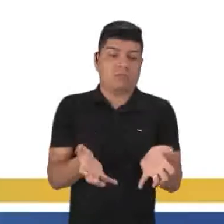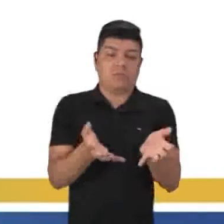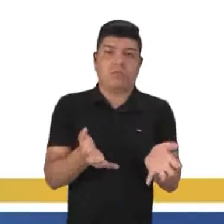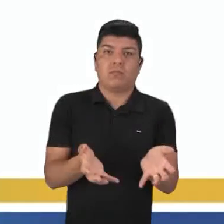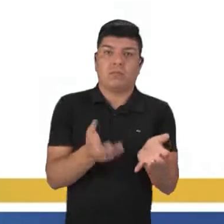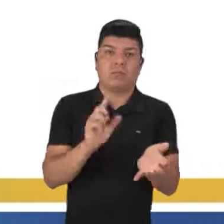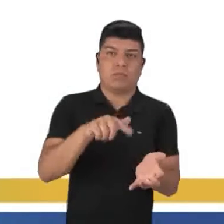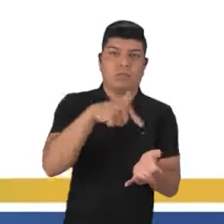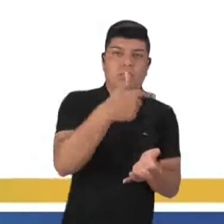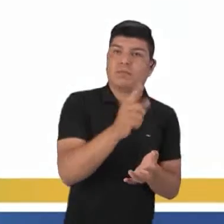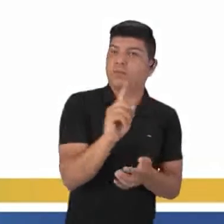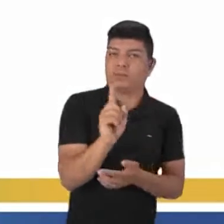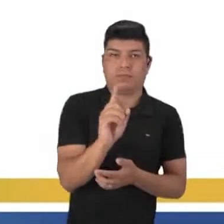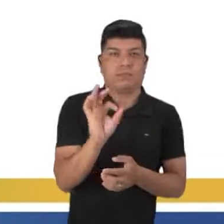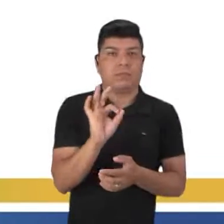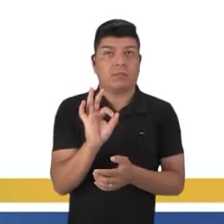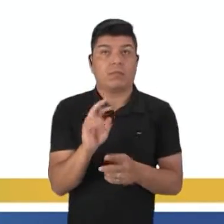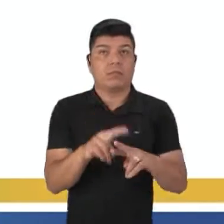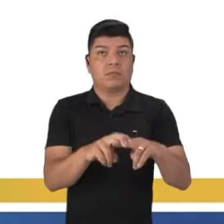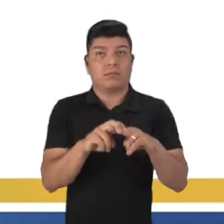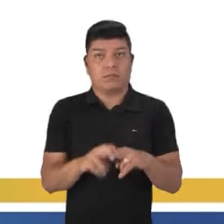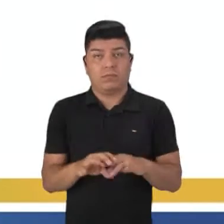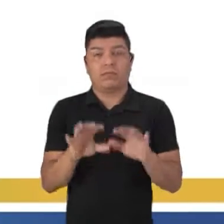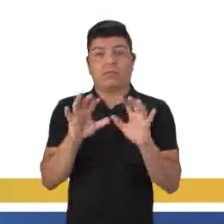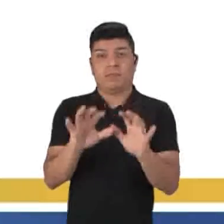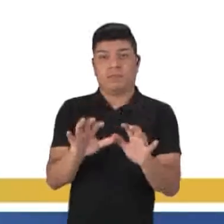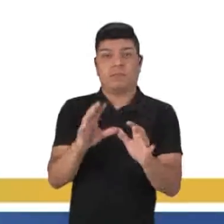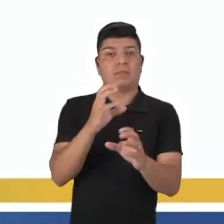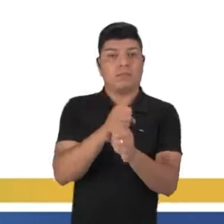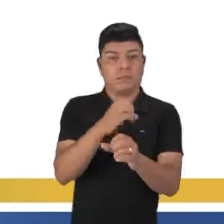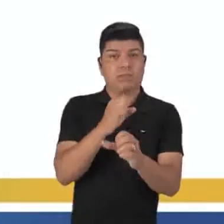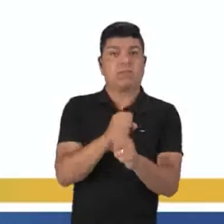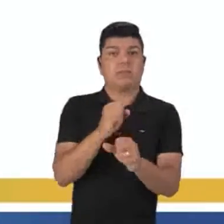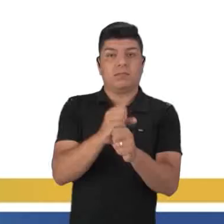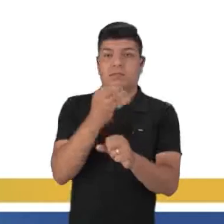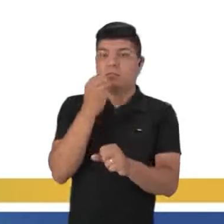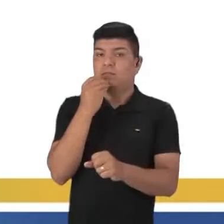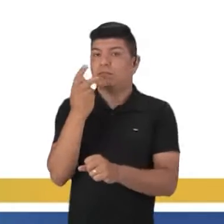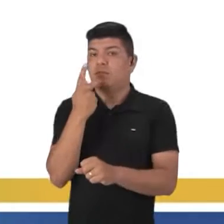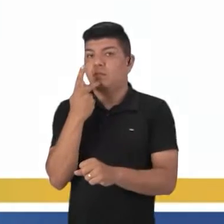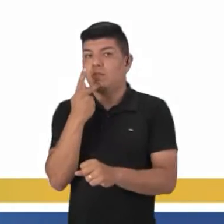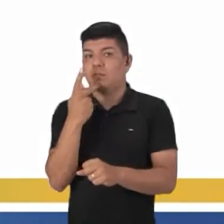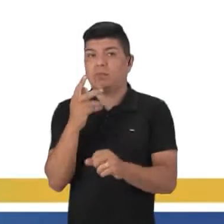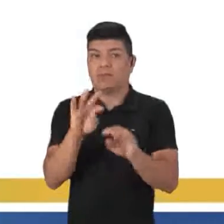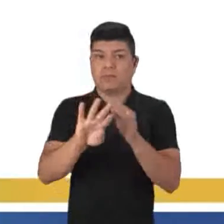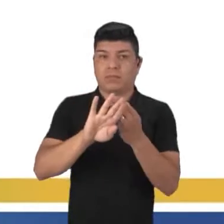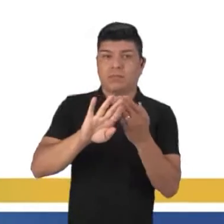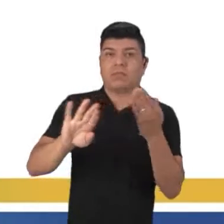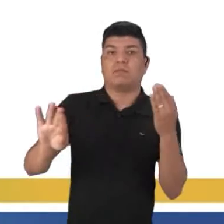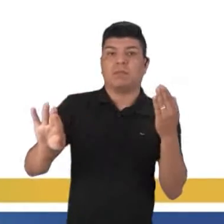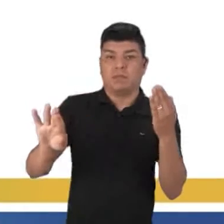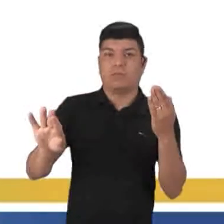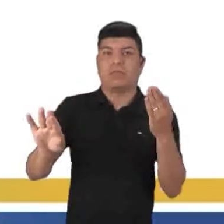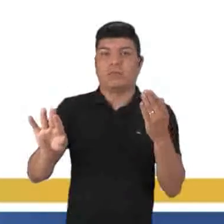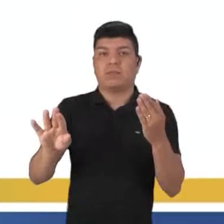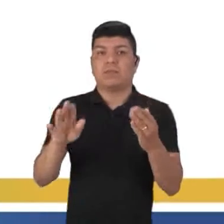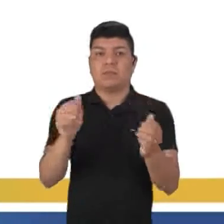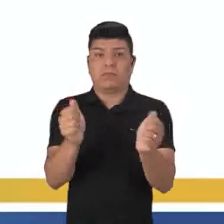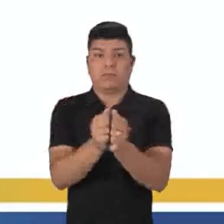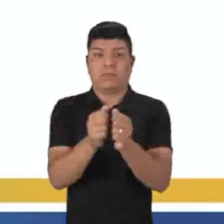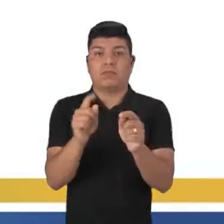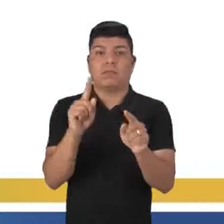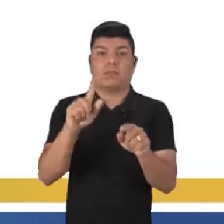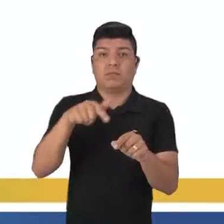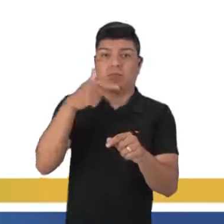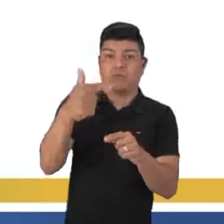em nada no sorteio do outro. Então, nesse caso, nós vamos calcular as probabilidades de forma separada e, em seguida,